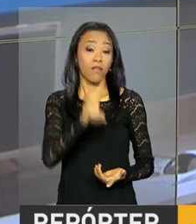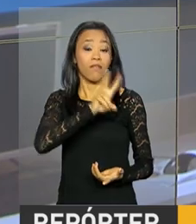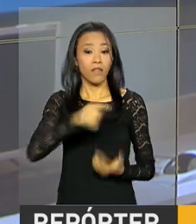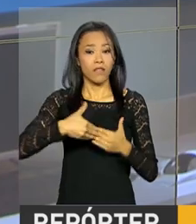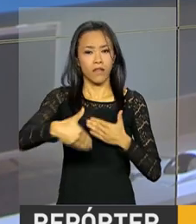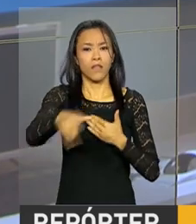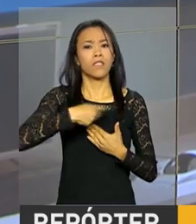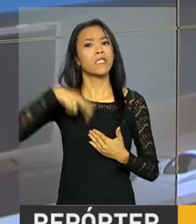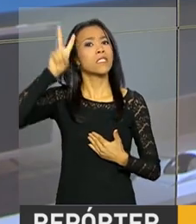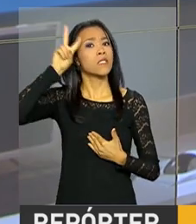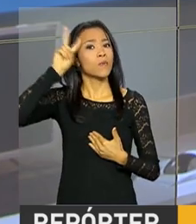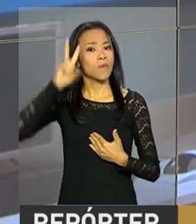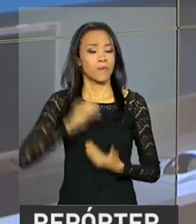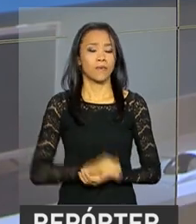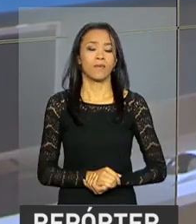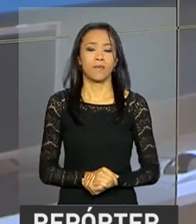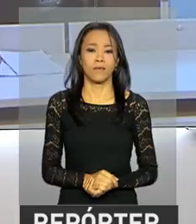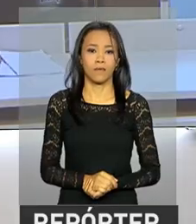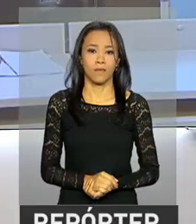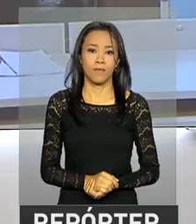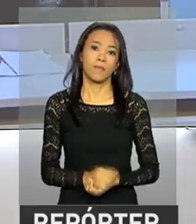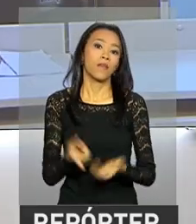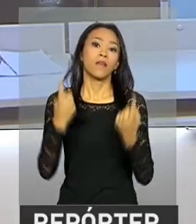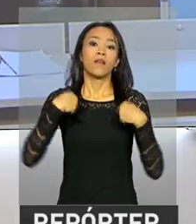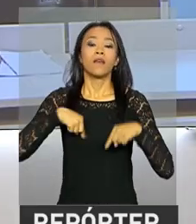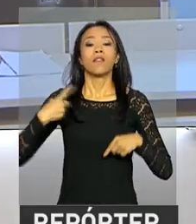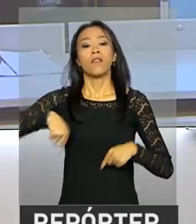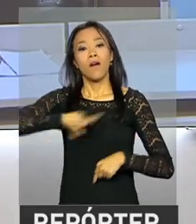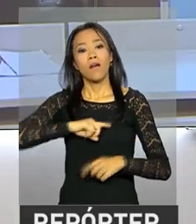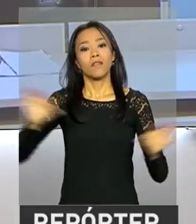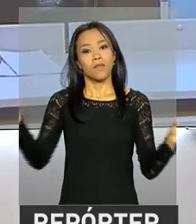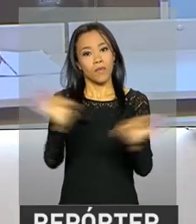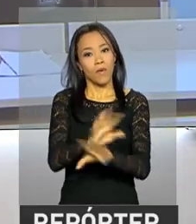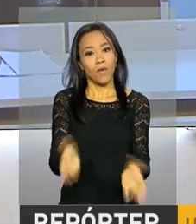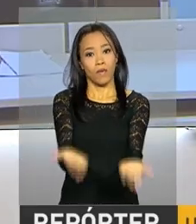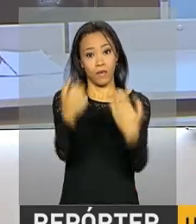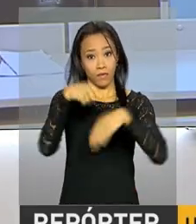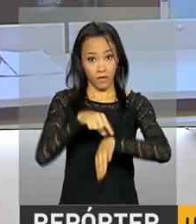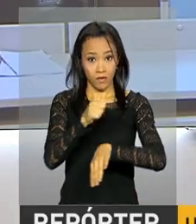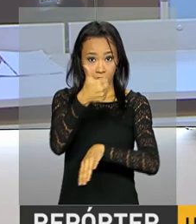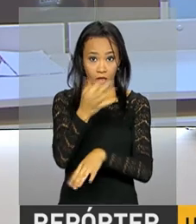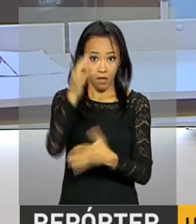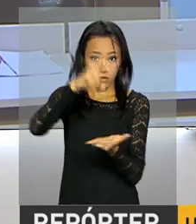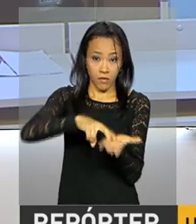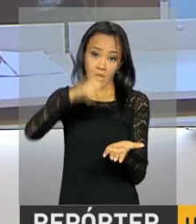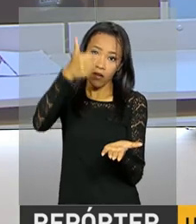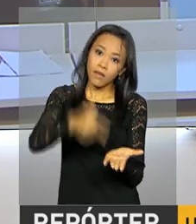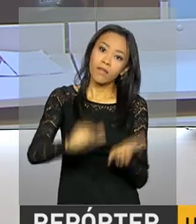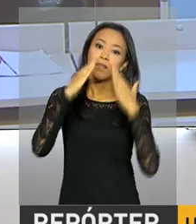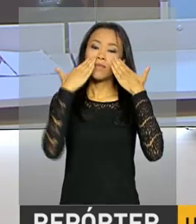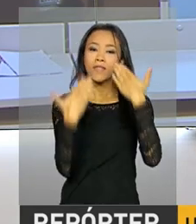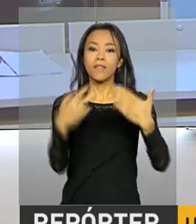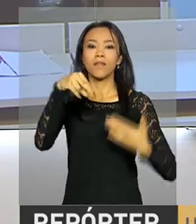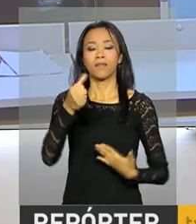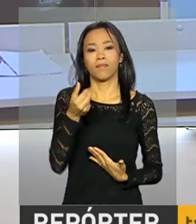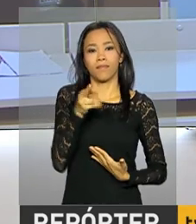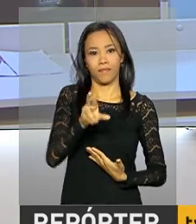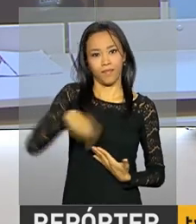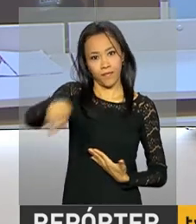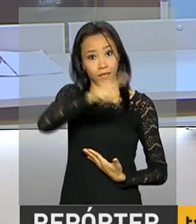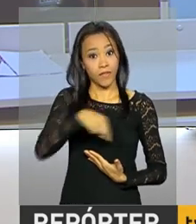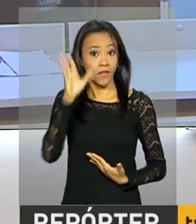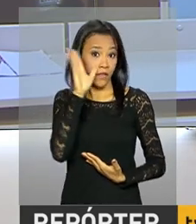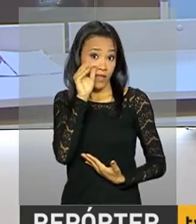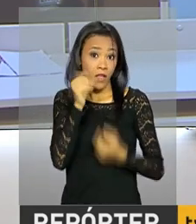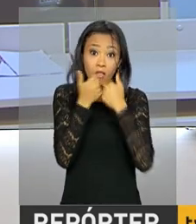divulgado na próxima segunda-feira nós ficamos por aqui Voltamos às 10 da manhã na próxima edição do repórter NBR